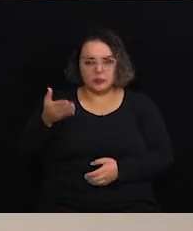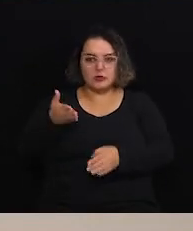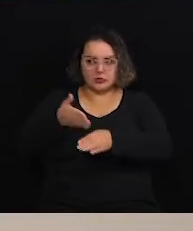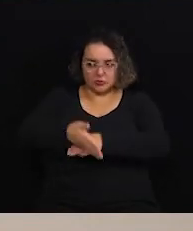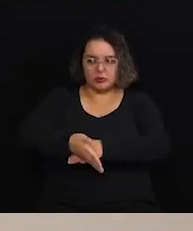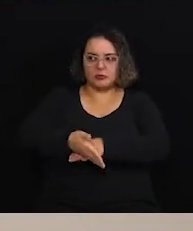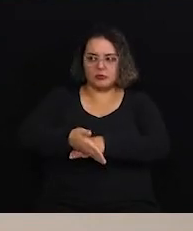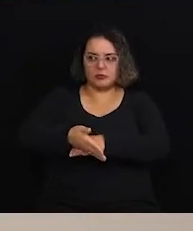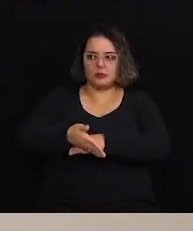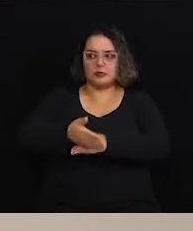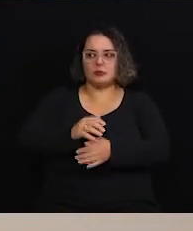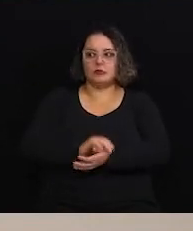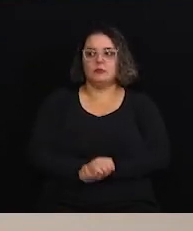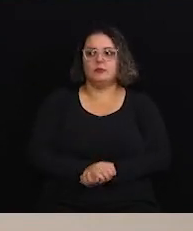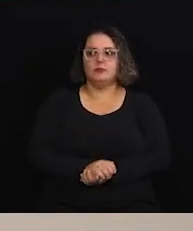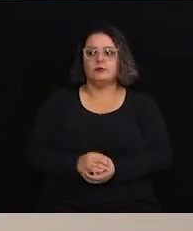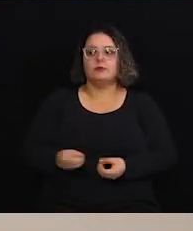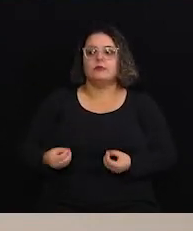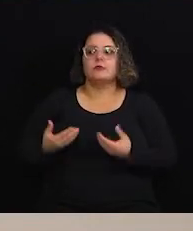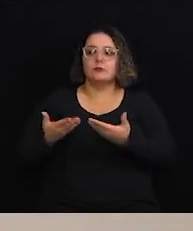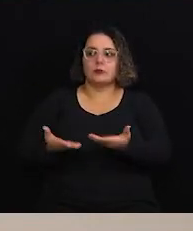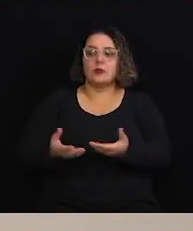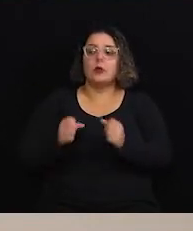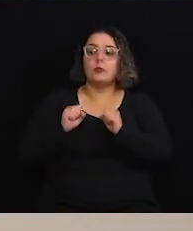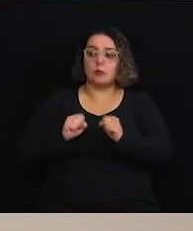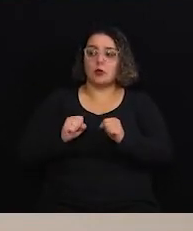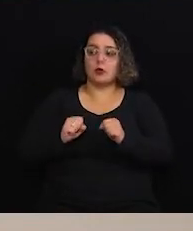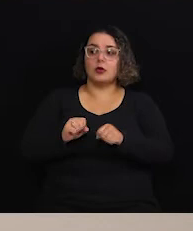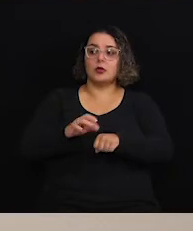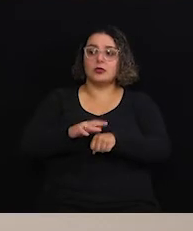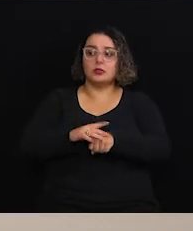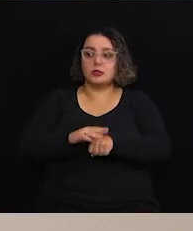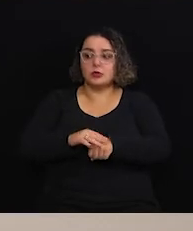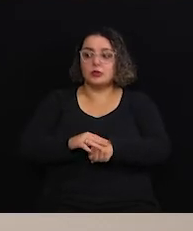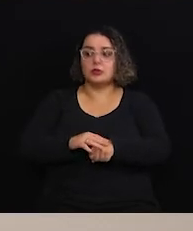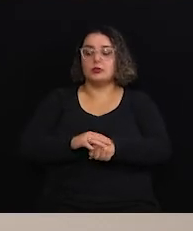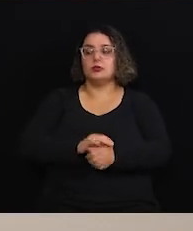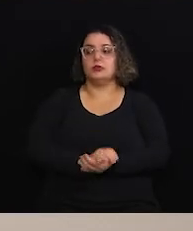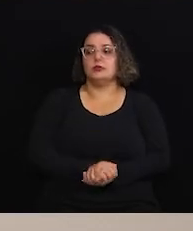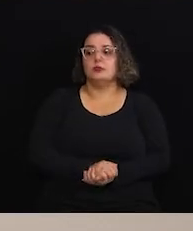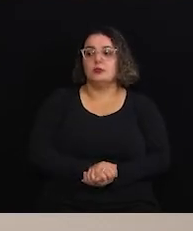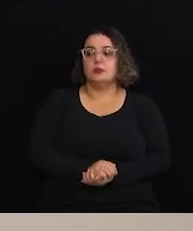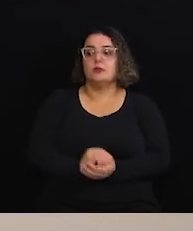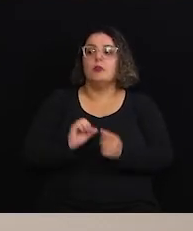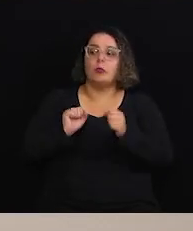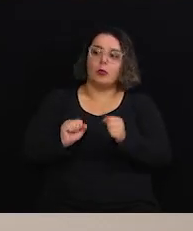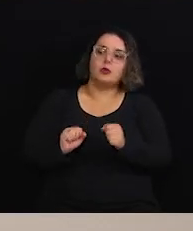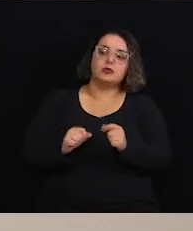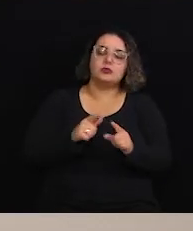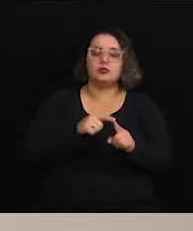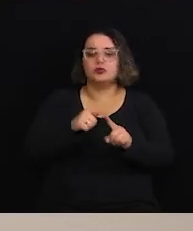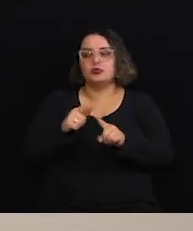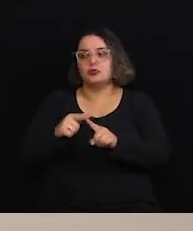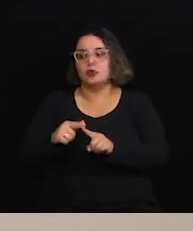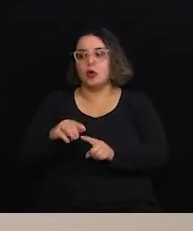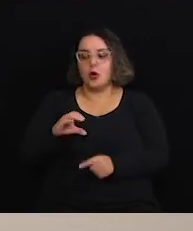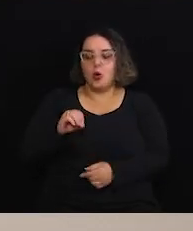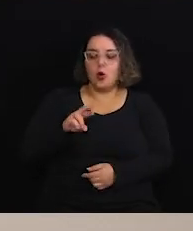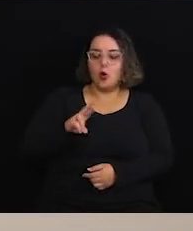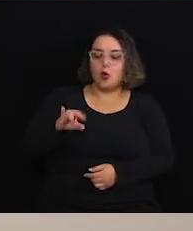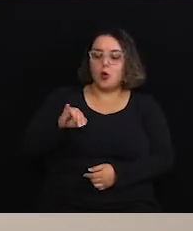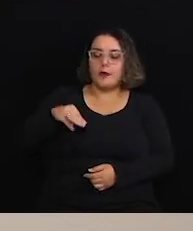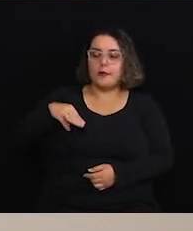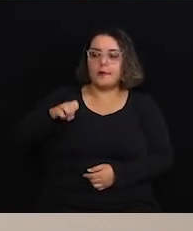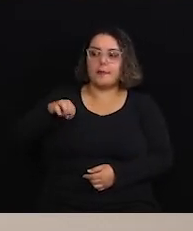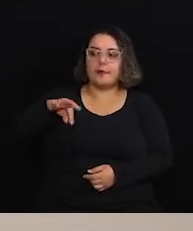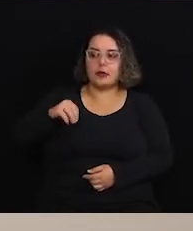né, porque ela está se expondo, então pode ter uma doença sexualmente transmissível, pode ter algum tipo de corrimento que precisa